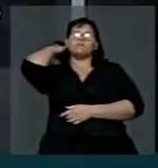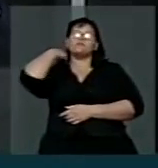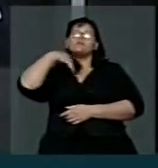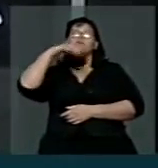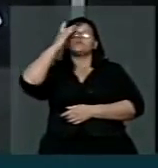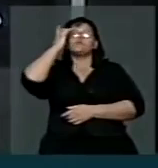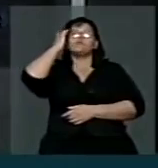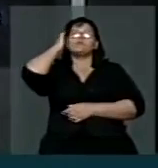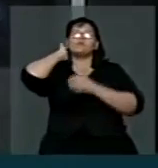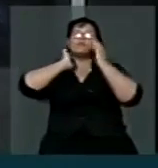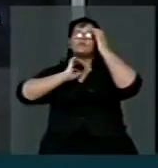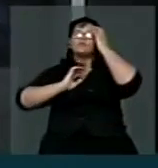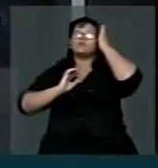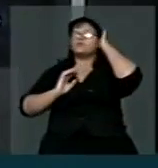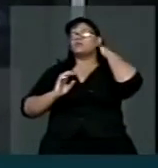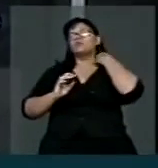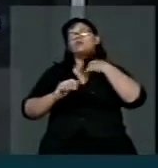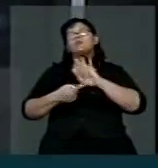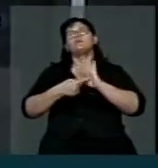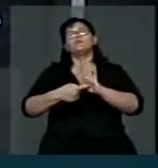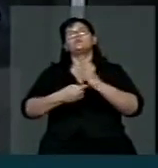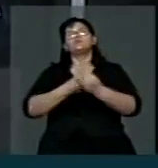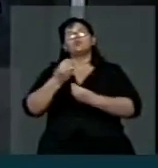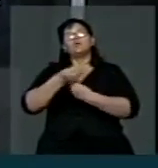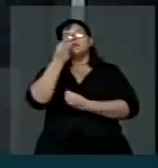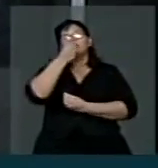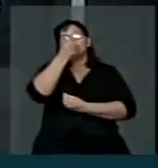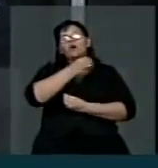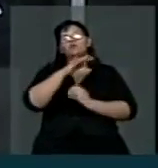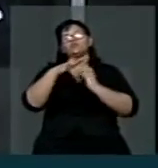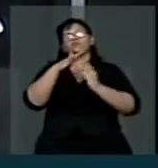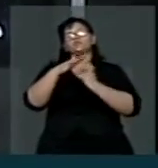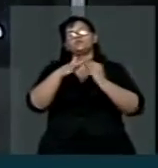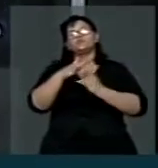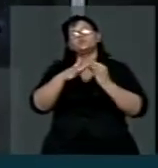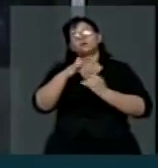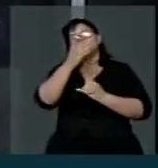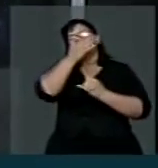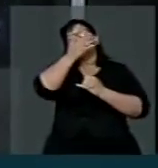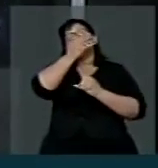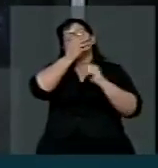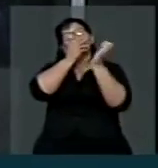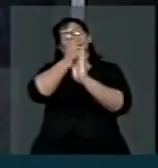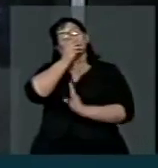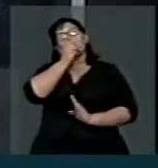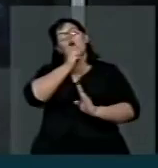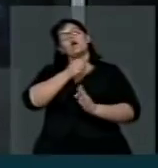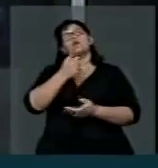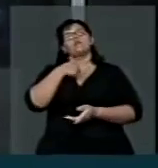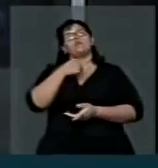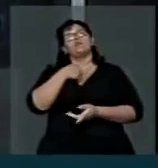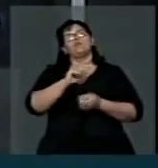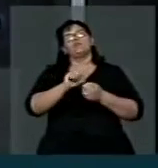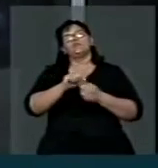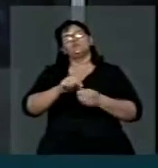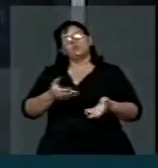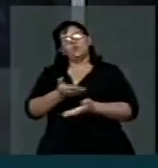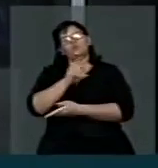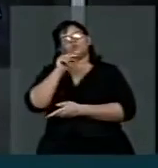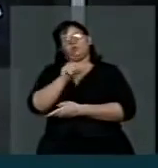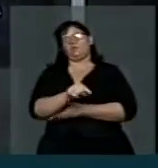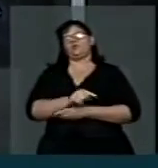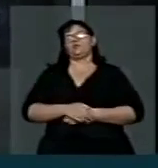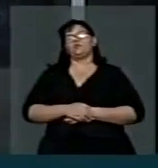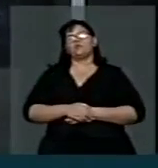estão fragilizadas as instituições do Estado brasileiro são a tônica do meu discurso hoje aqui. A advocacia pública,